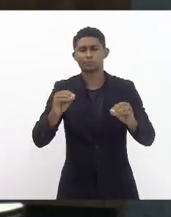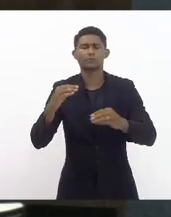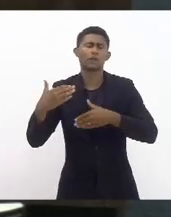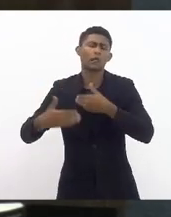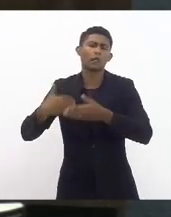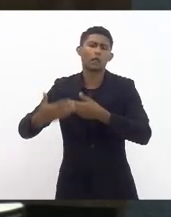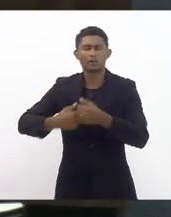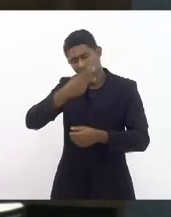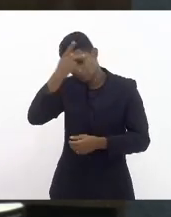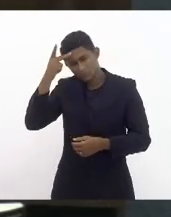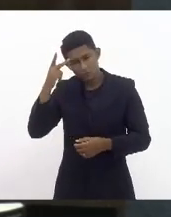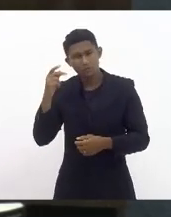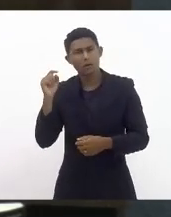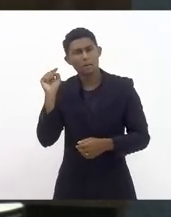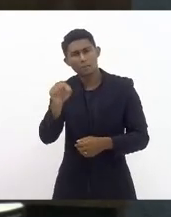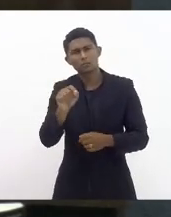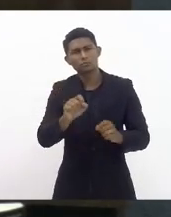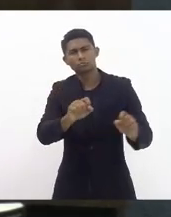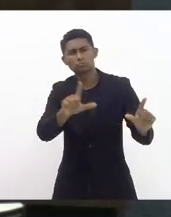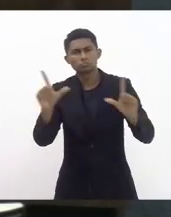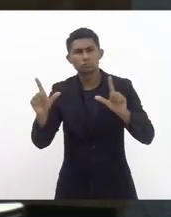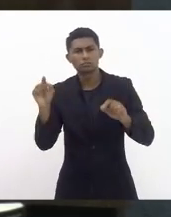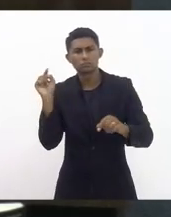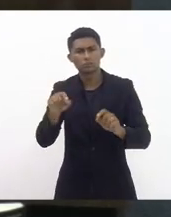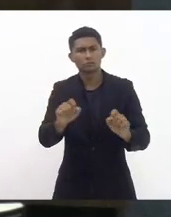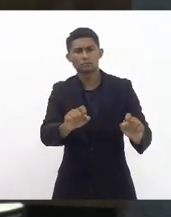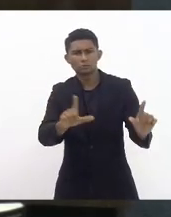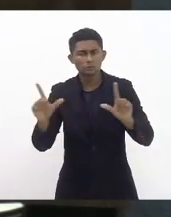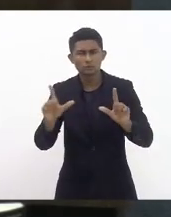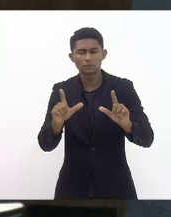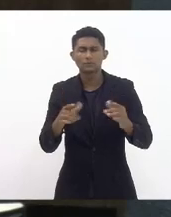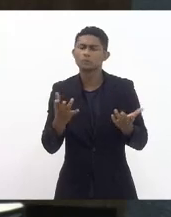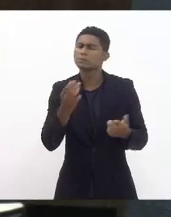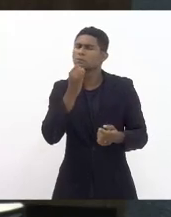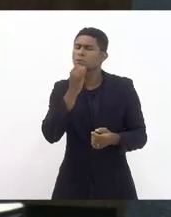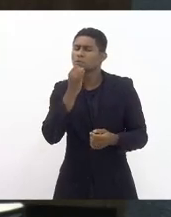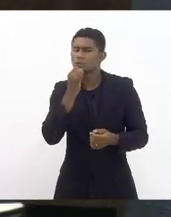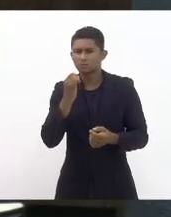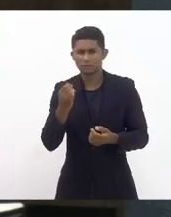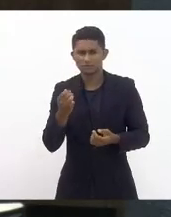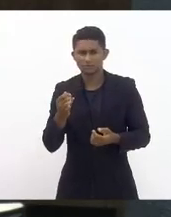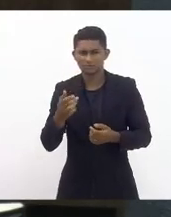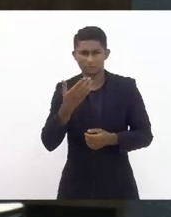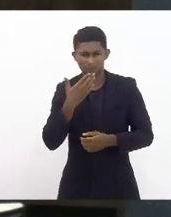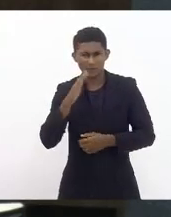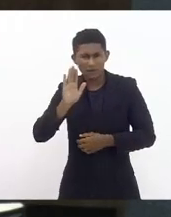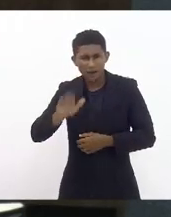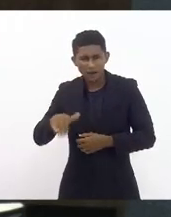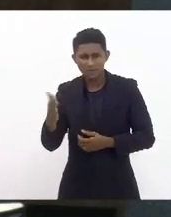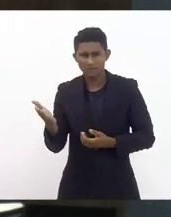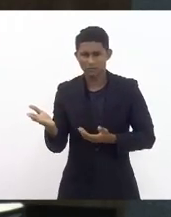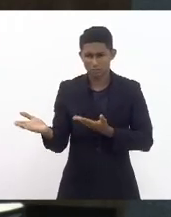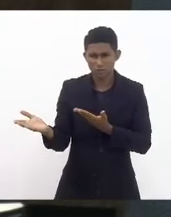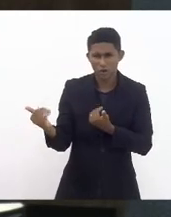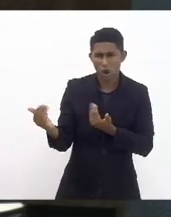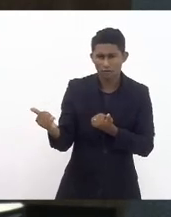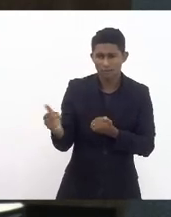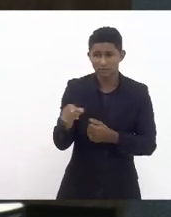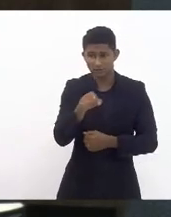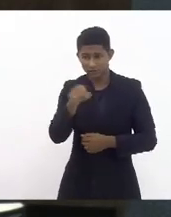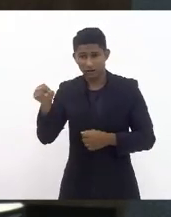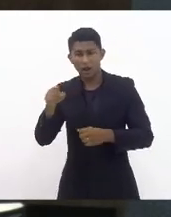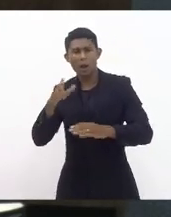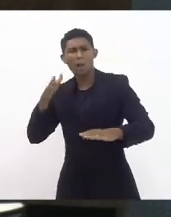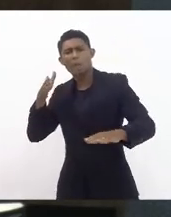que a gente vai poder controlar um adolescente, uma criança, de acessar uma plataforma como essa e